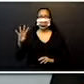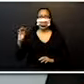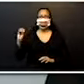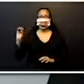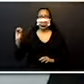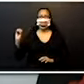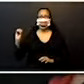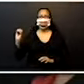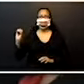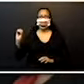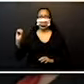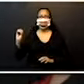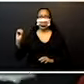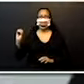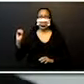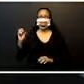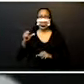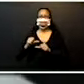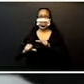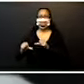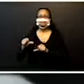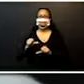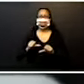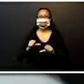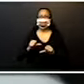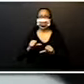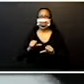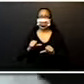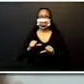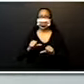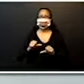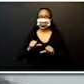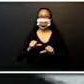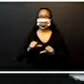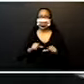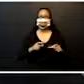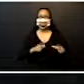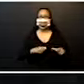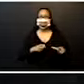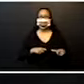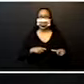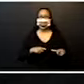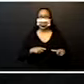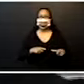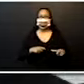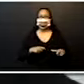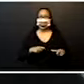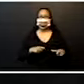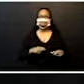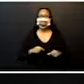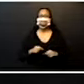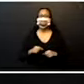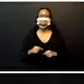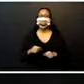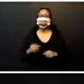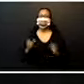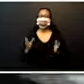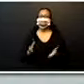400. Eu mudei de ordem. Mas agora eu tenho